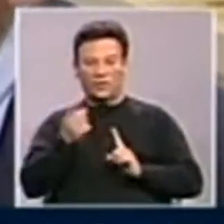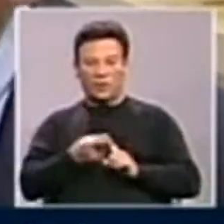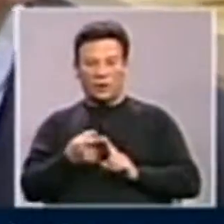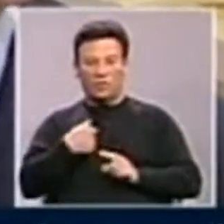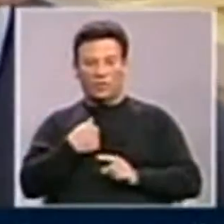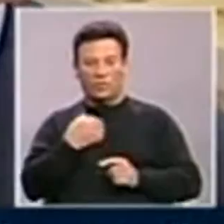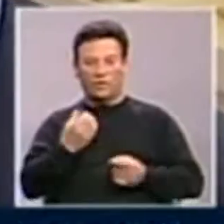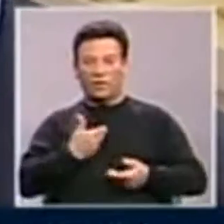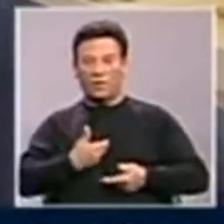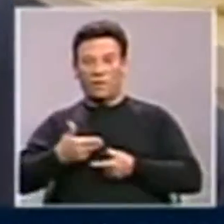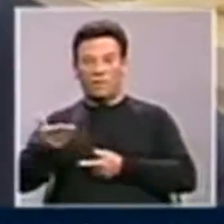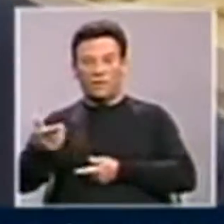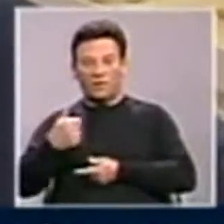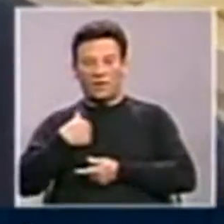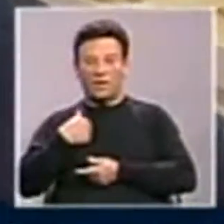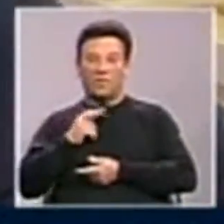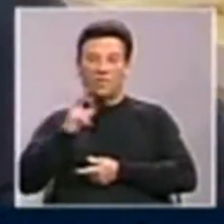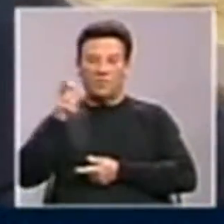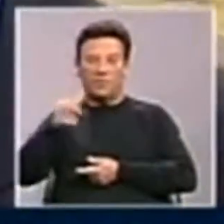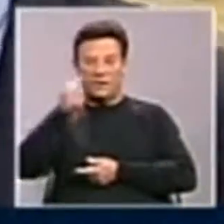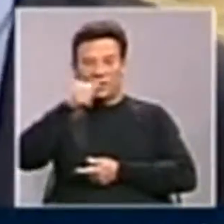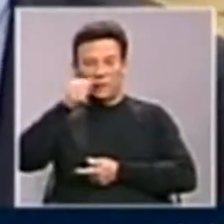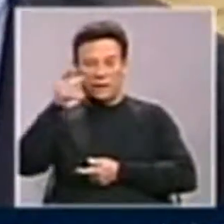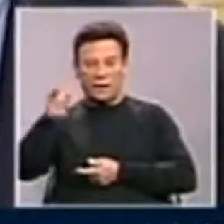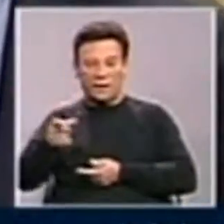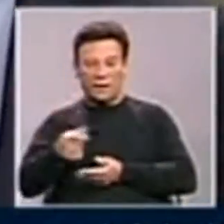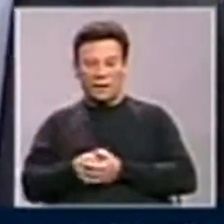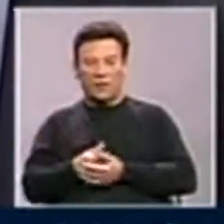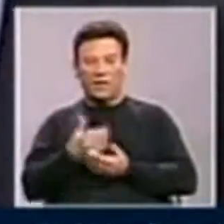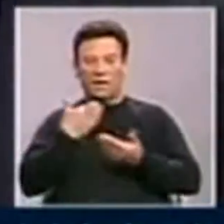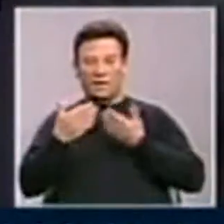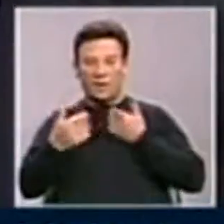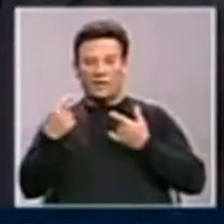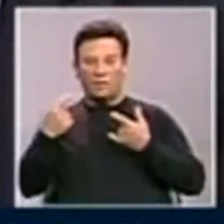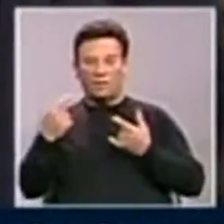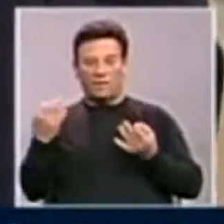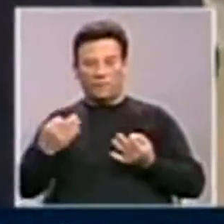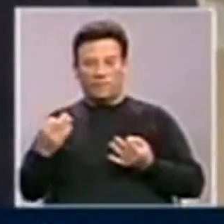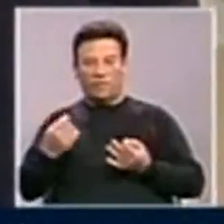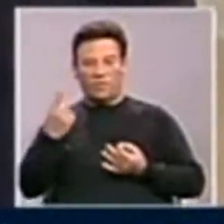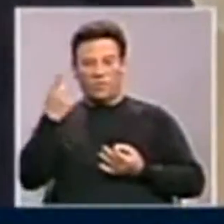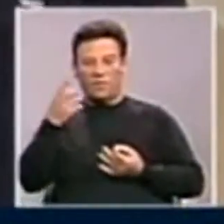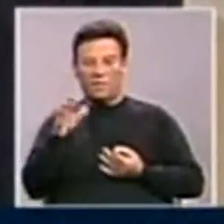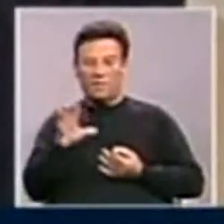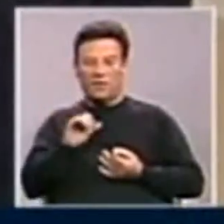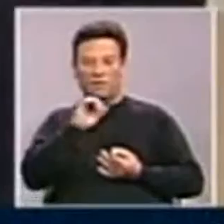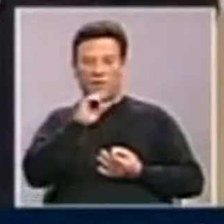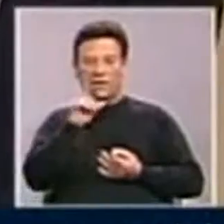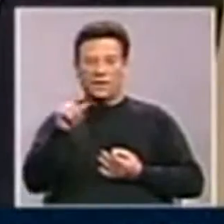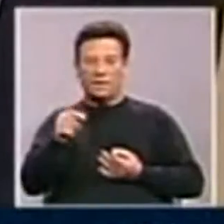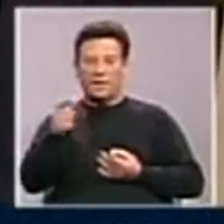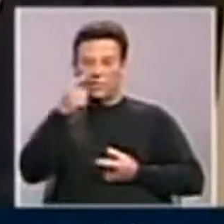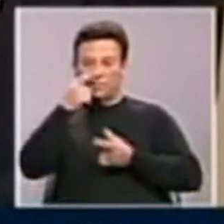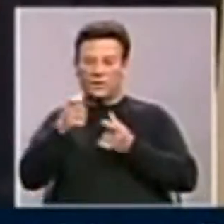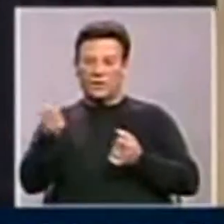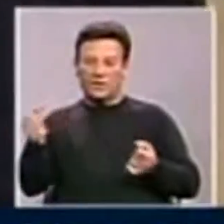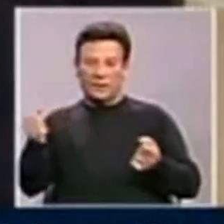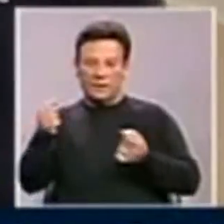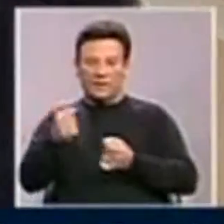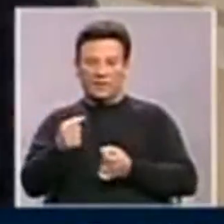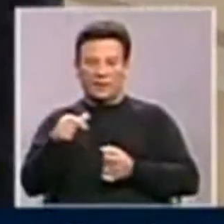fomos nós os convidados e fomos até Santarém. O teatro tem sido uma maneira de trazer as